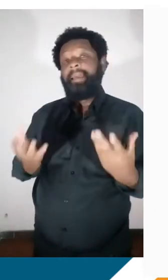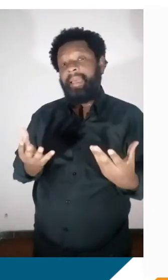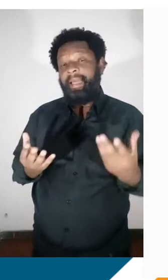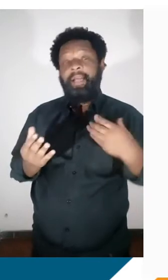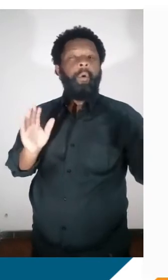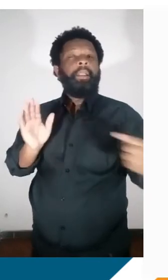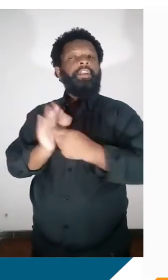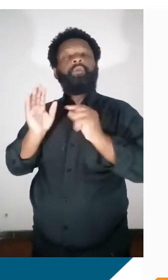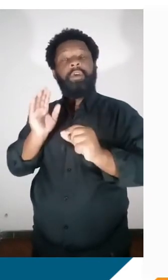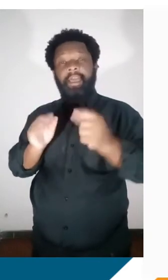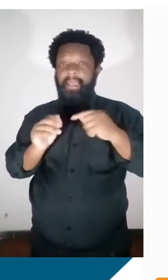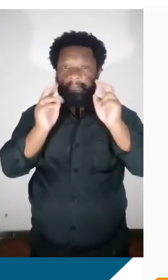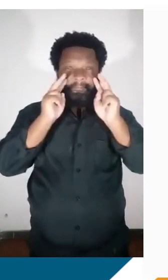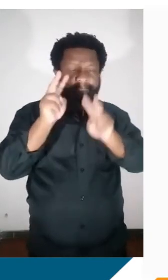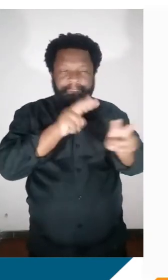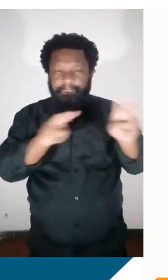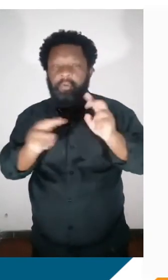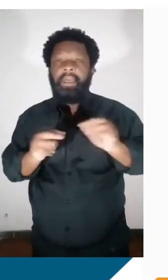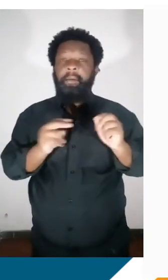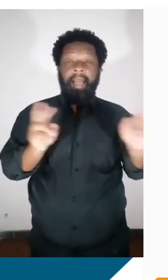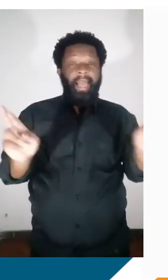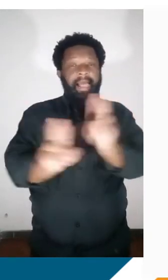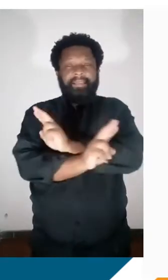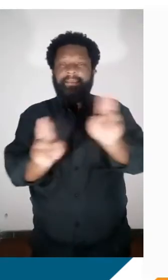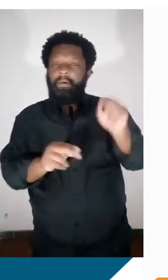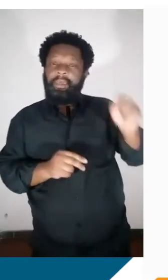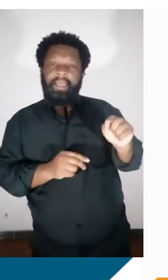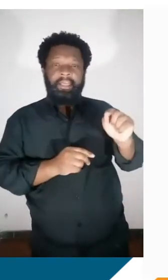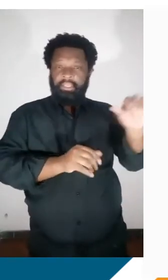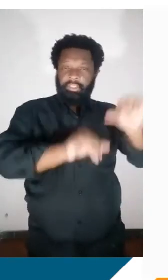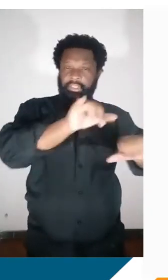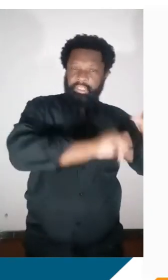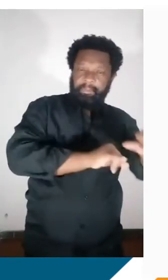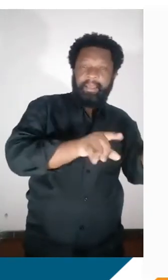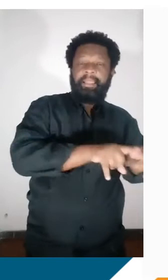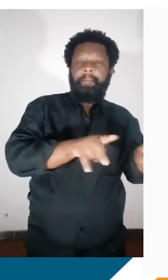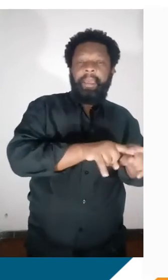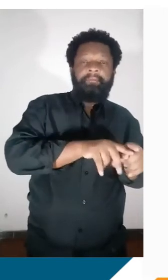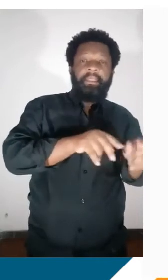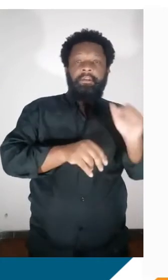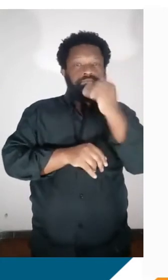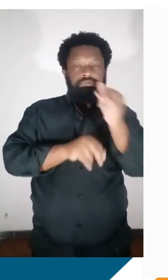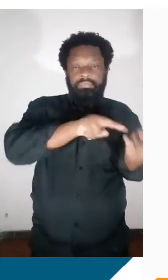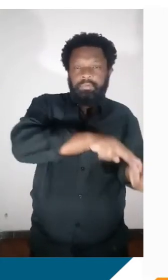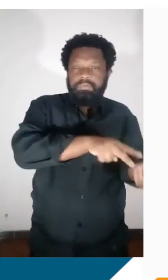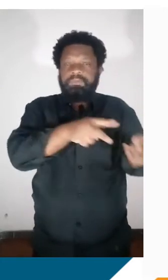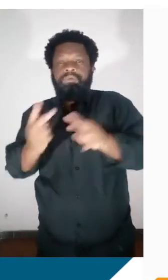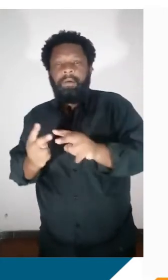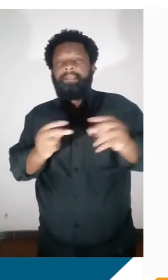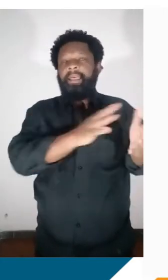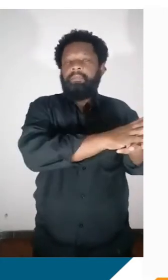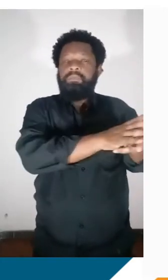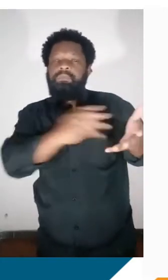mesmo, o objetivo dela é observar a relação entre as reações químicas e as mudanças de energia que envolvem transferência de